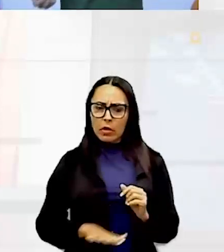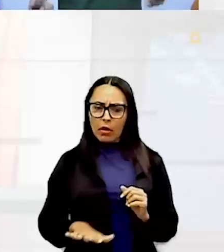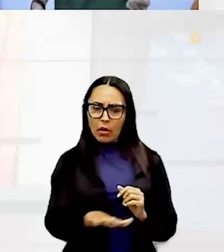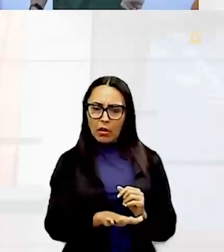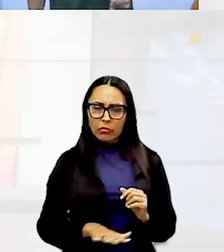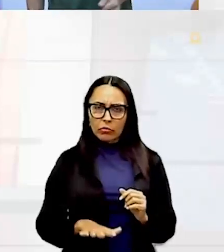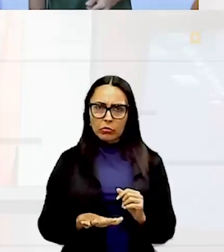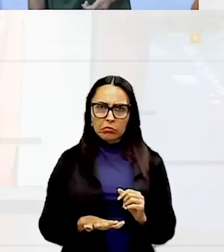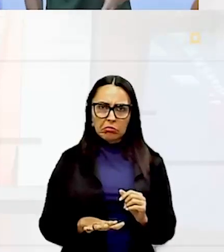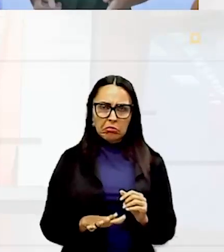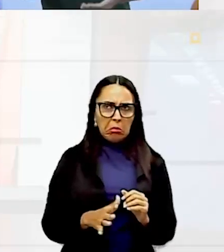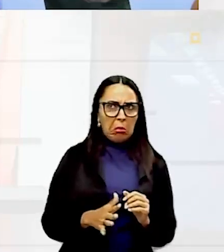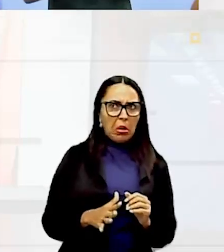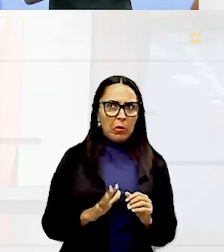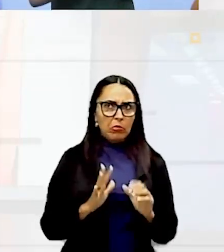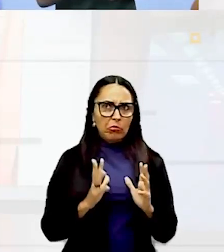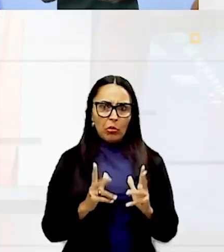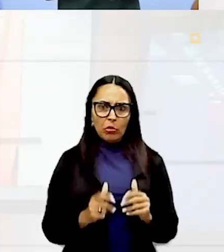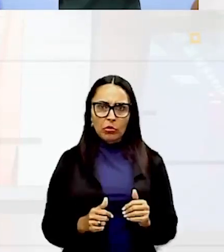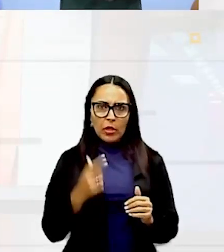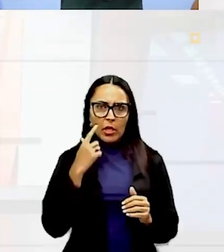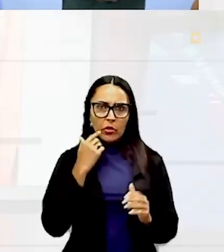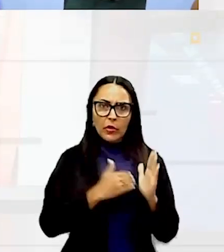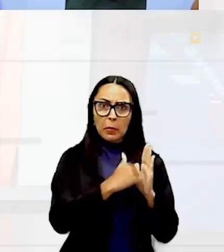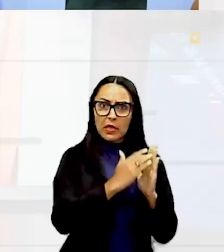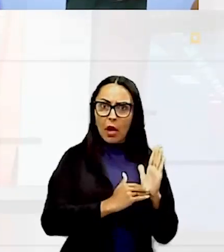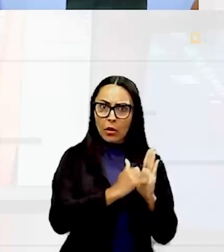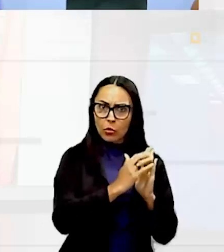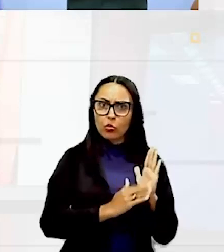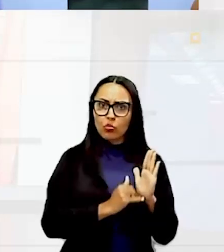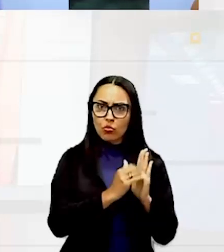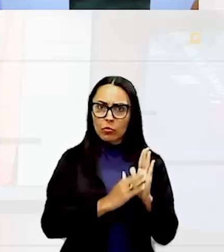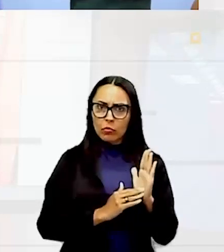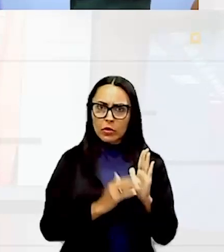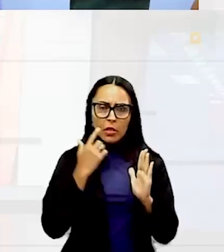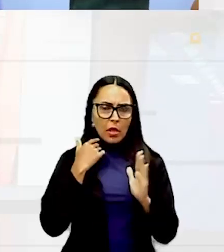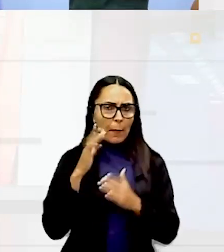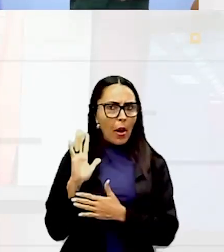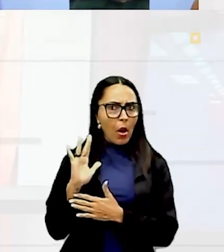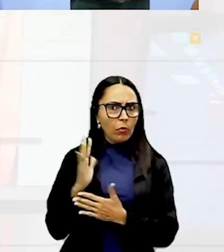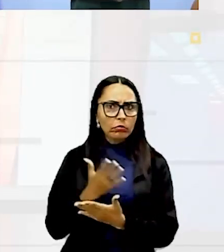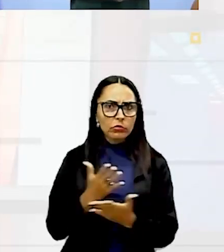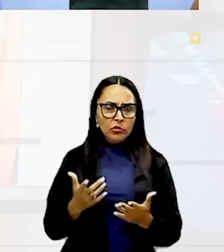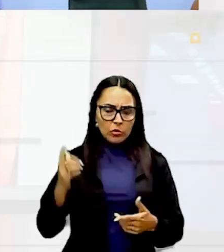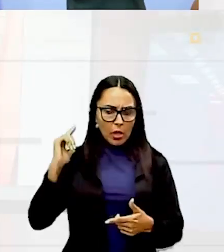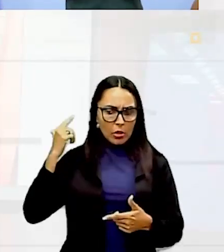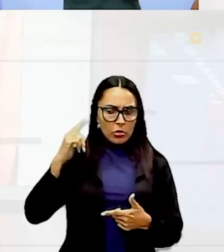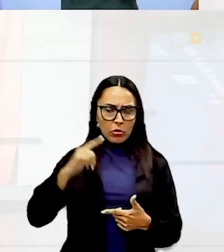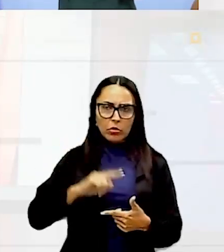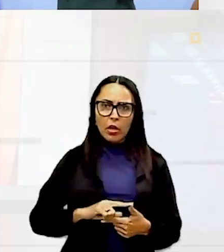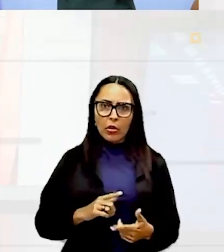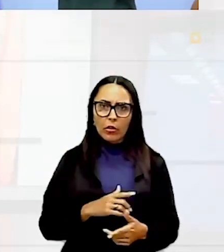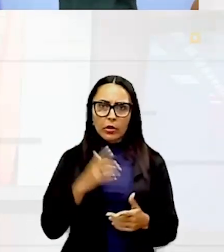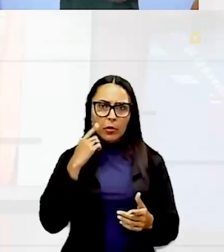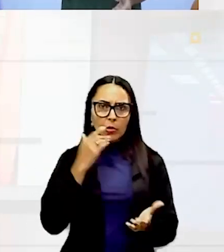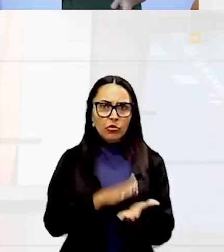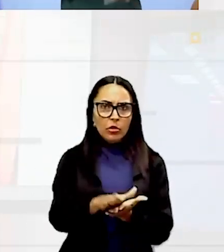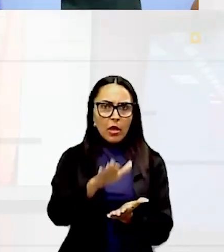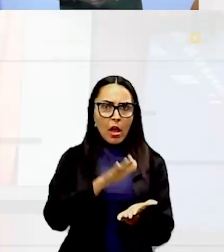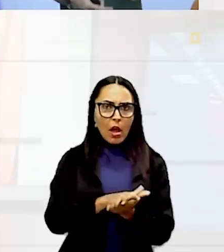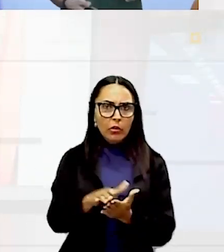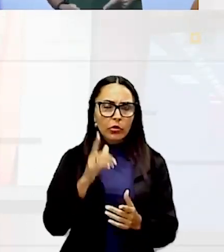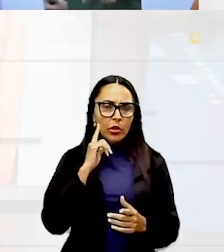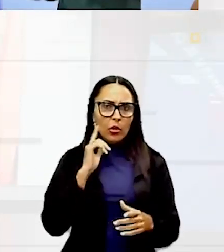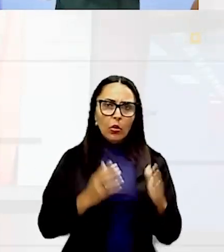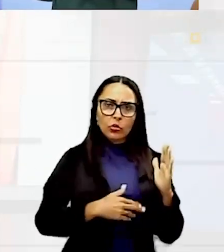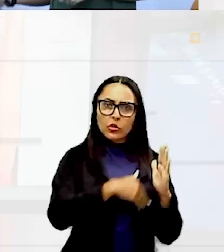não todos, eles são feitos à mão, pintados mesmo, no tradicional, e depois são escaneados. E